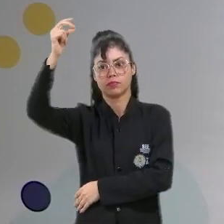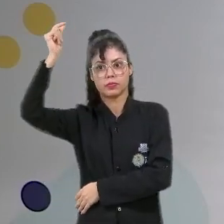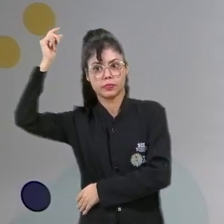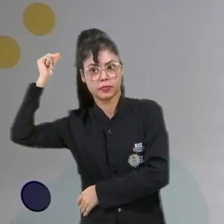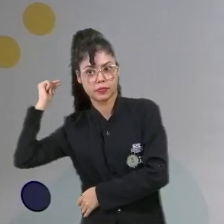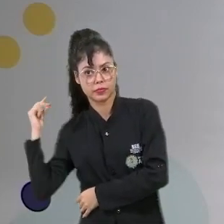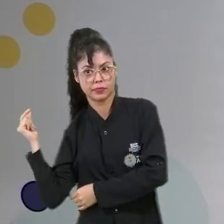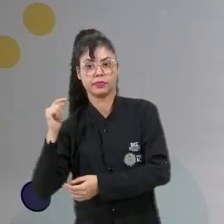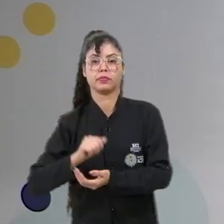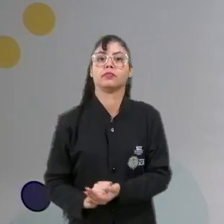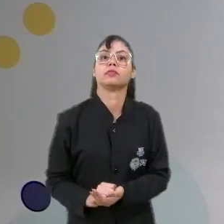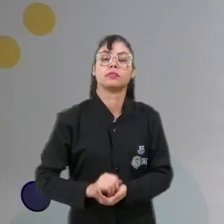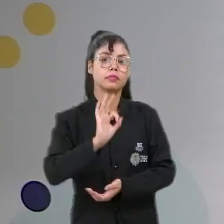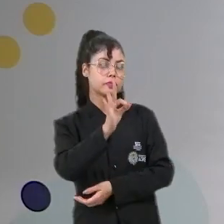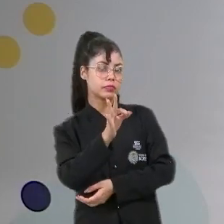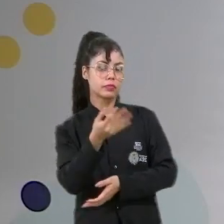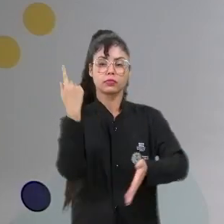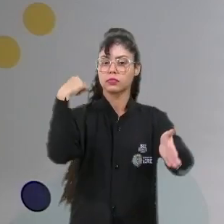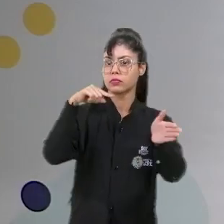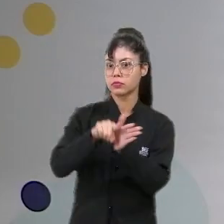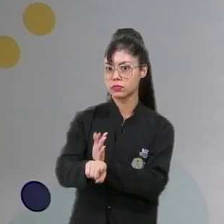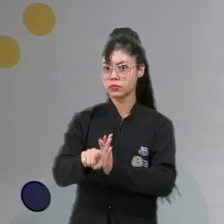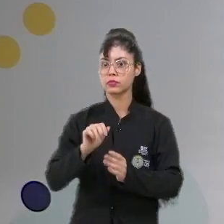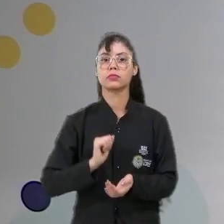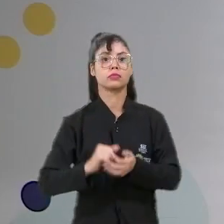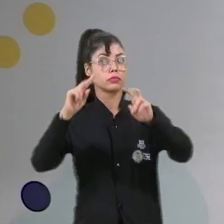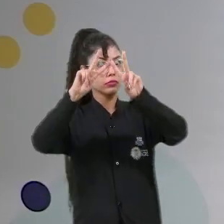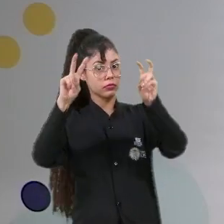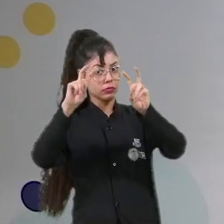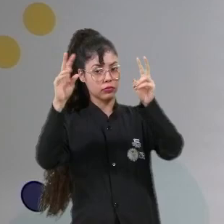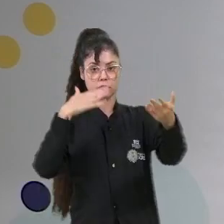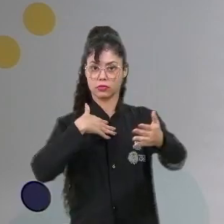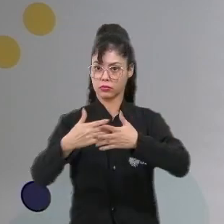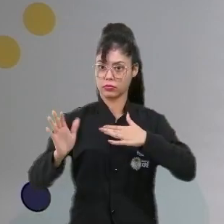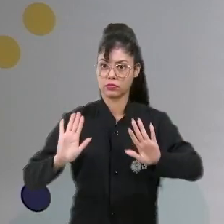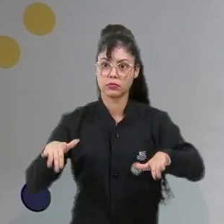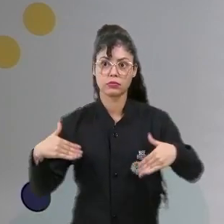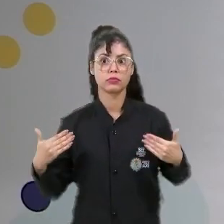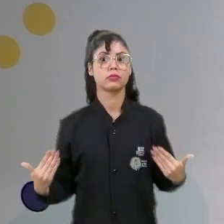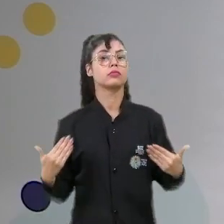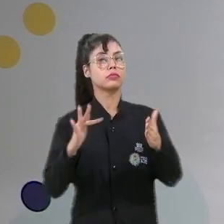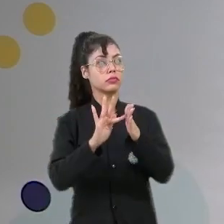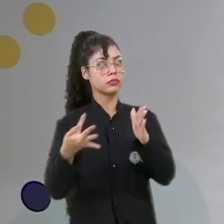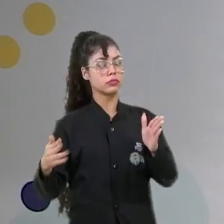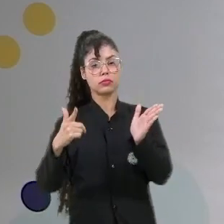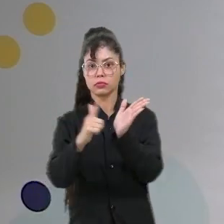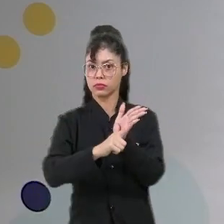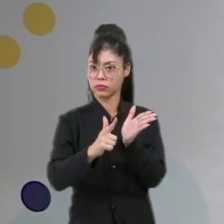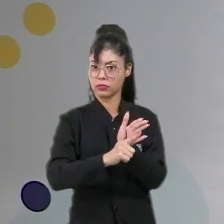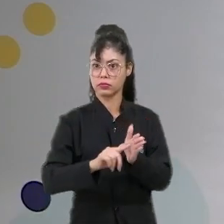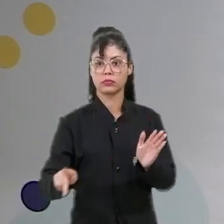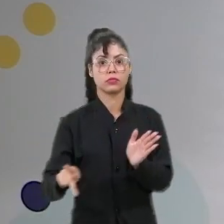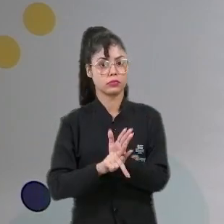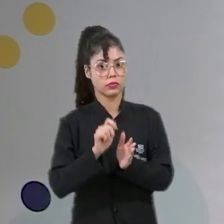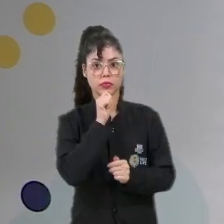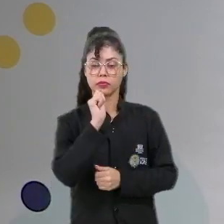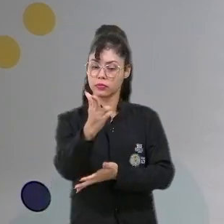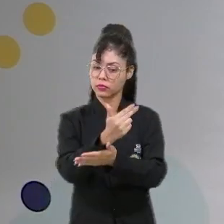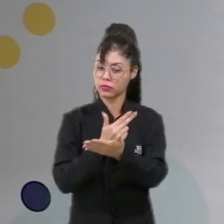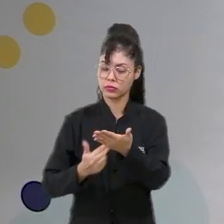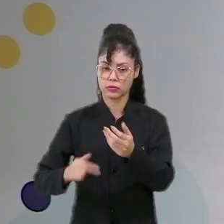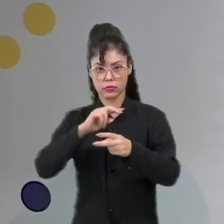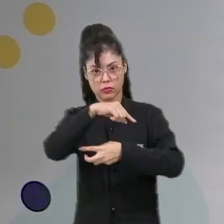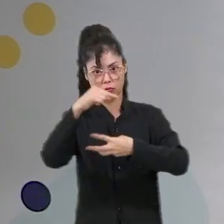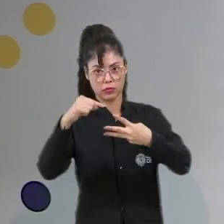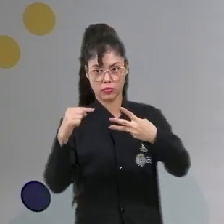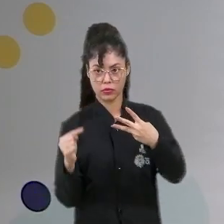correto? Então, se alguém lhe perguntar sobre qual que é a função, o papel da arte, tem esses